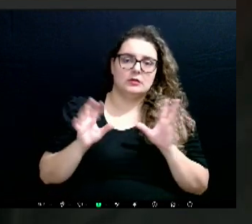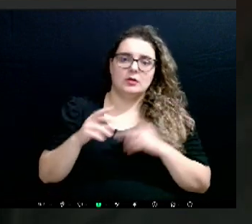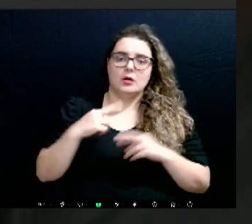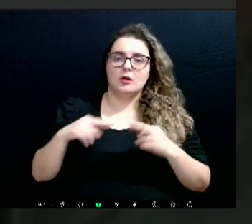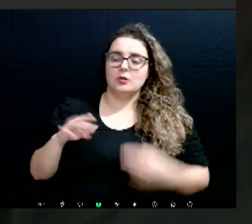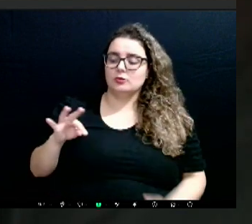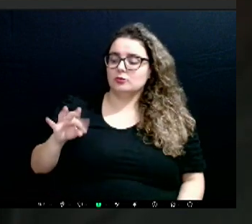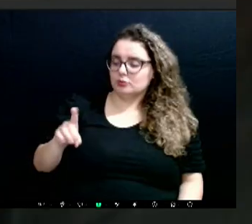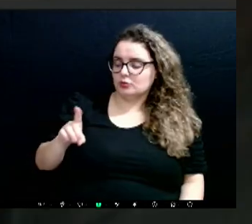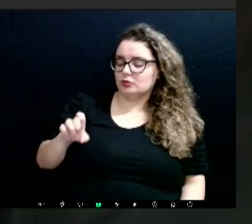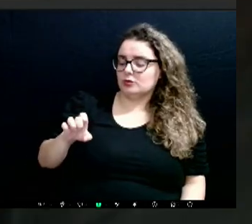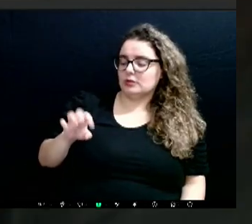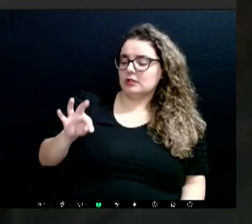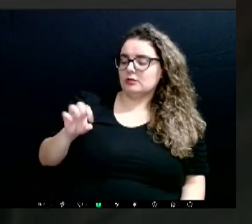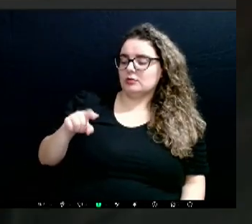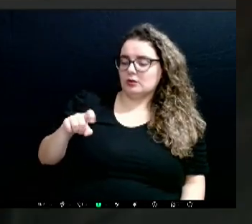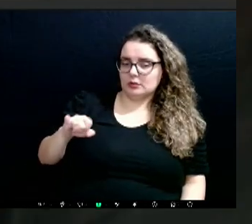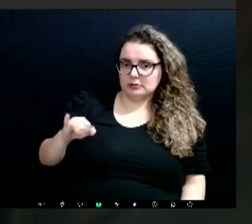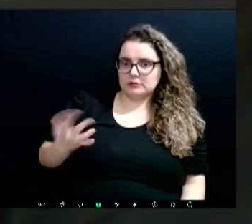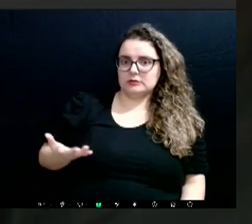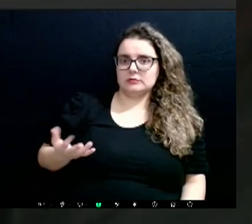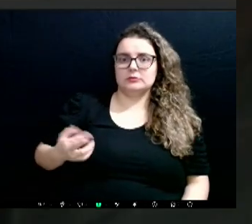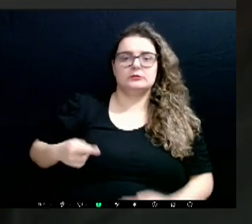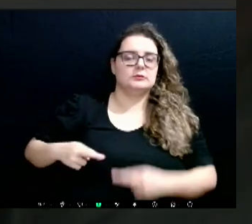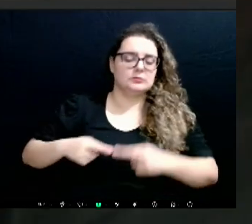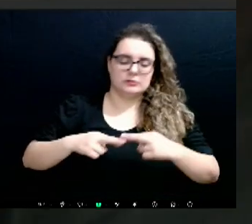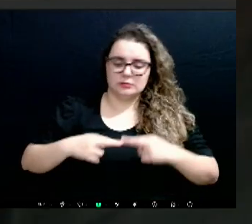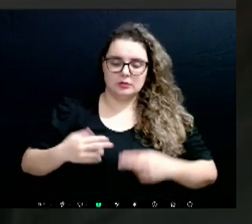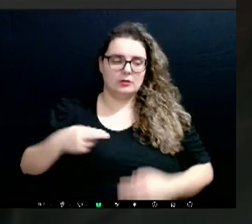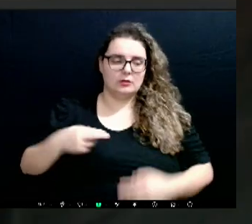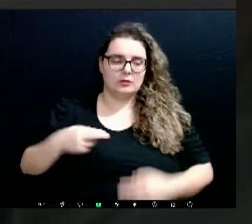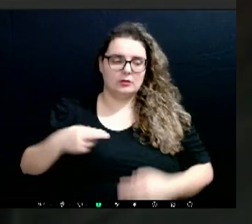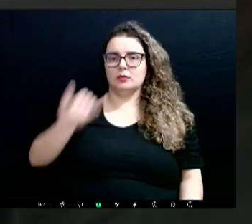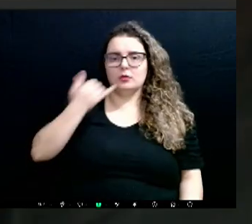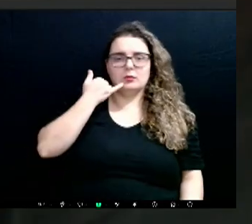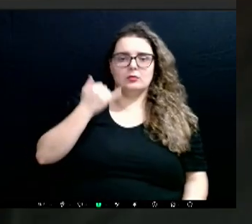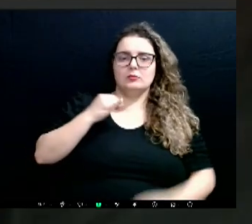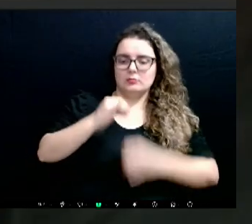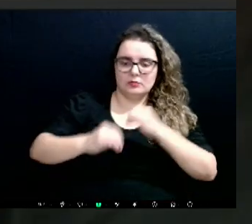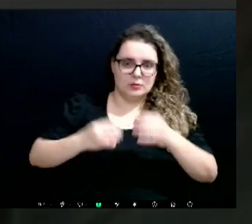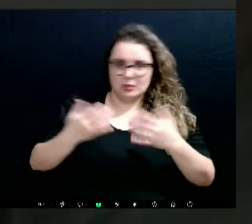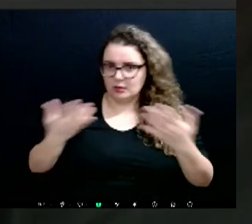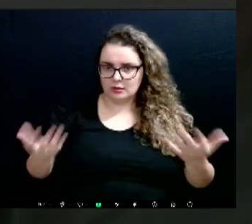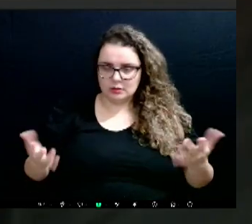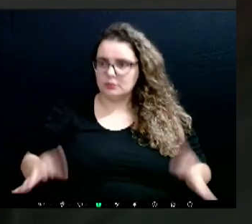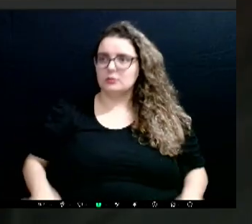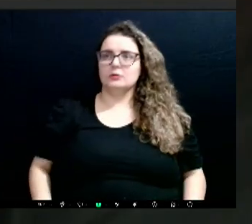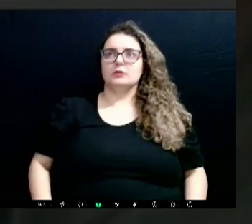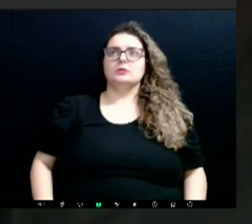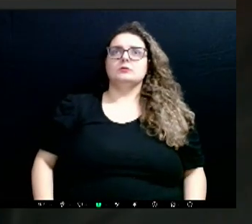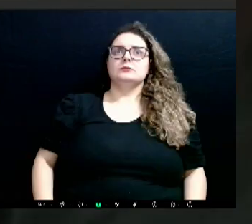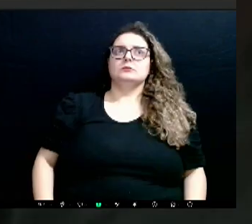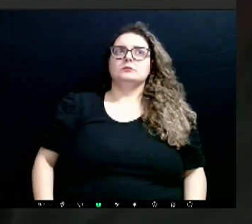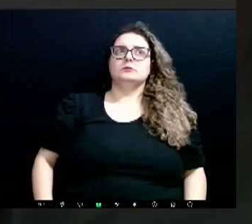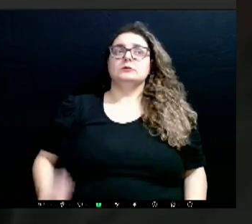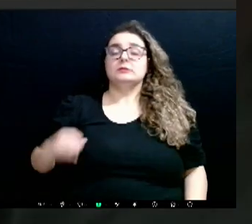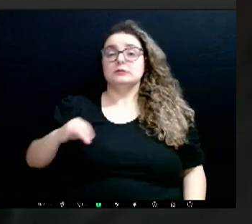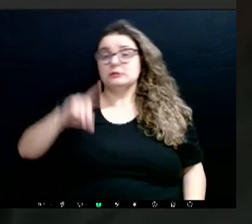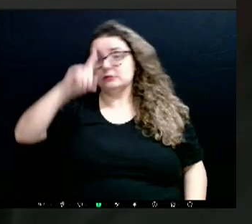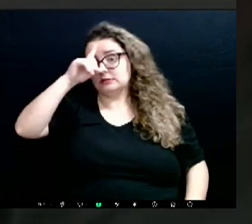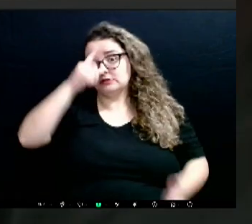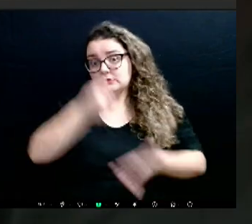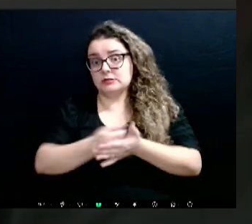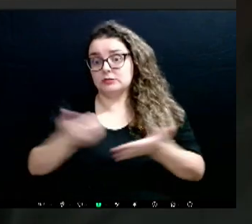aqui, das redes, ou do celular, ou da internet, enfim. Se eu decido hoje, eu